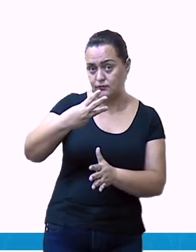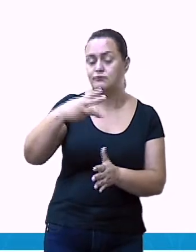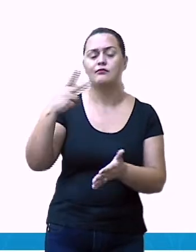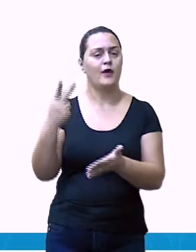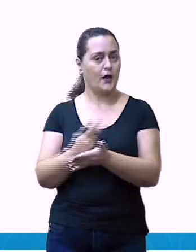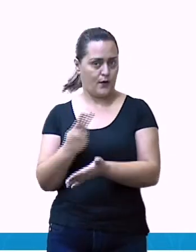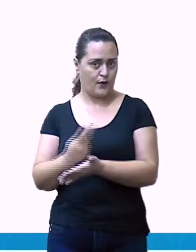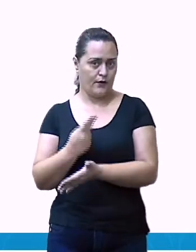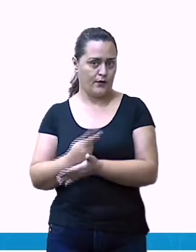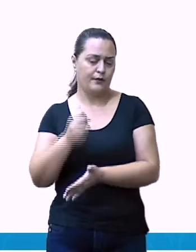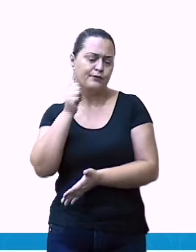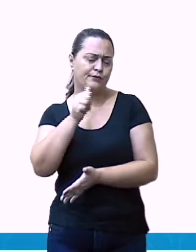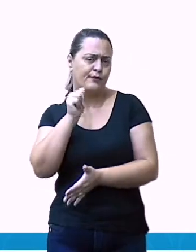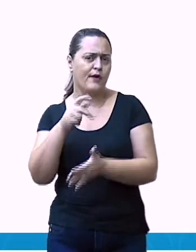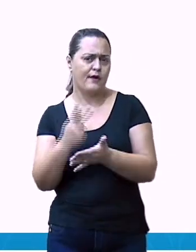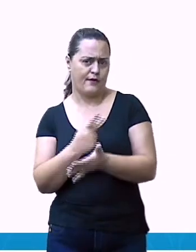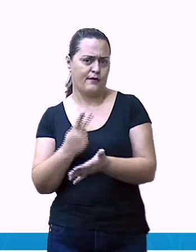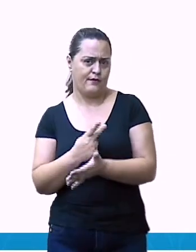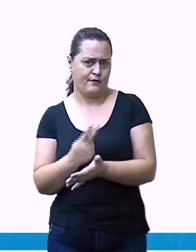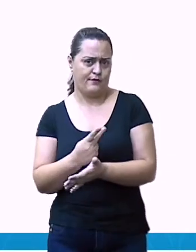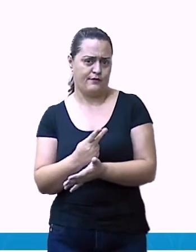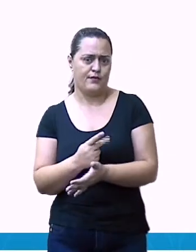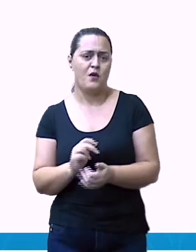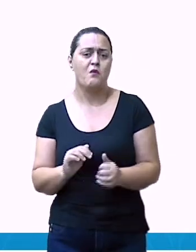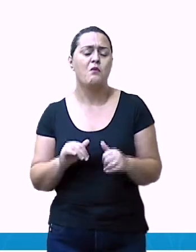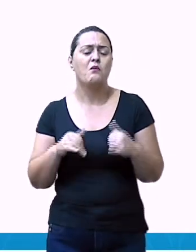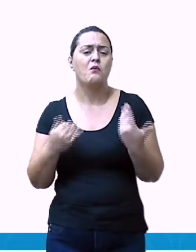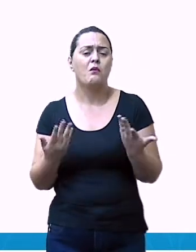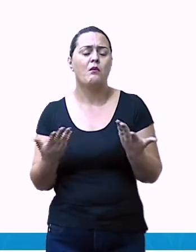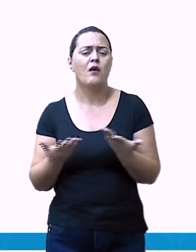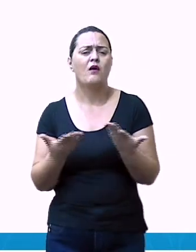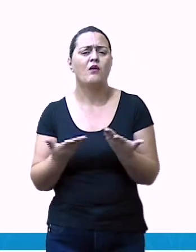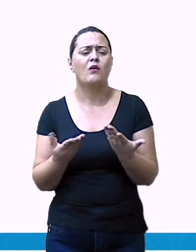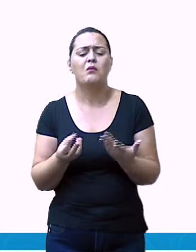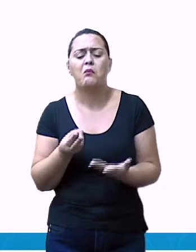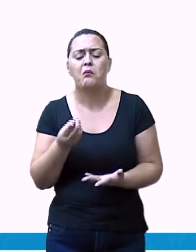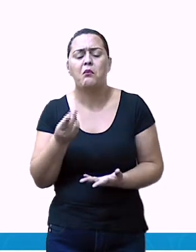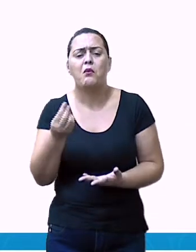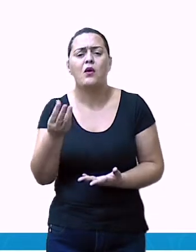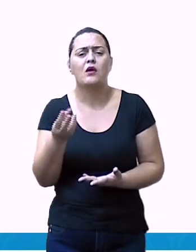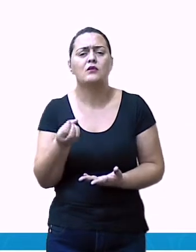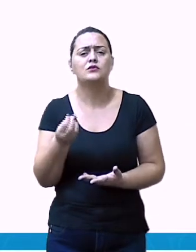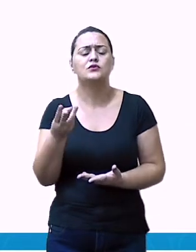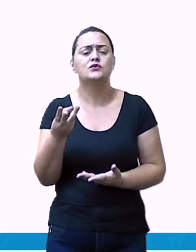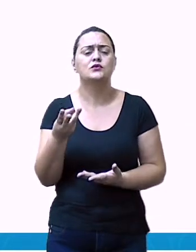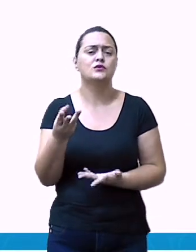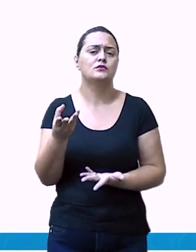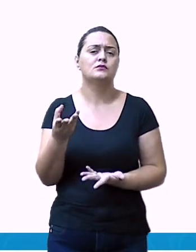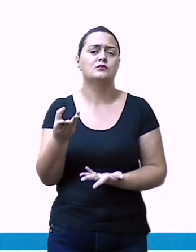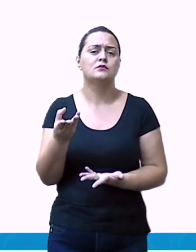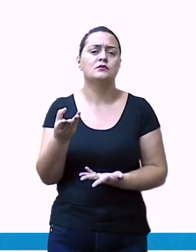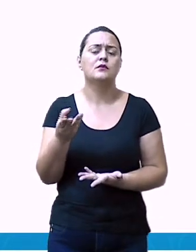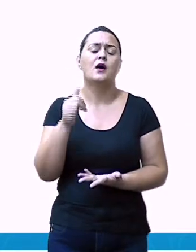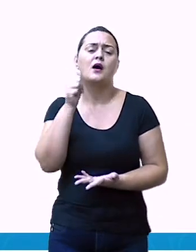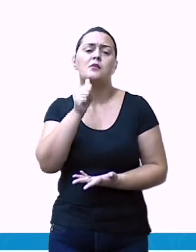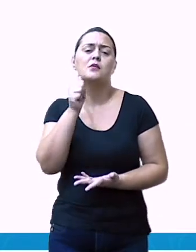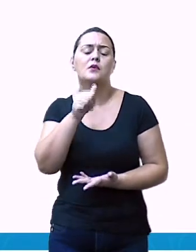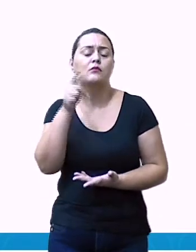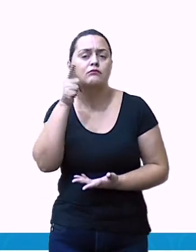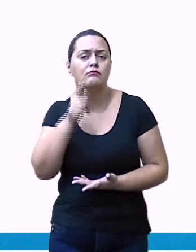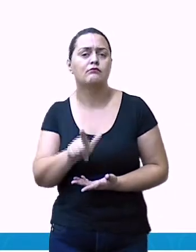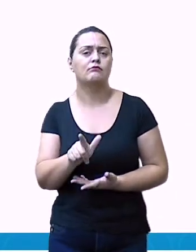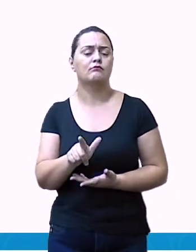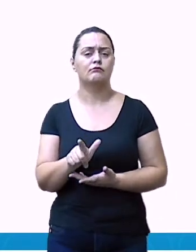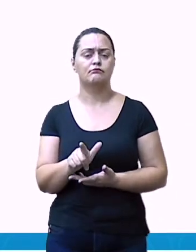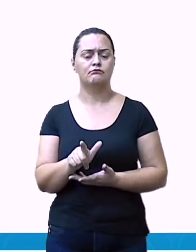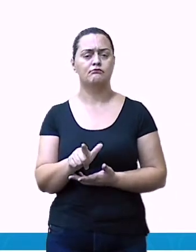terceira questão. Qual foi a pontuação dela? Para nós descobrirmos isso, a primeira coisa que precisamos